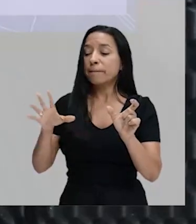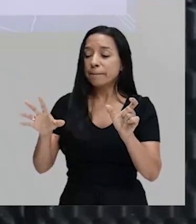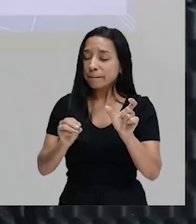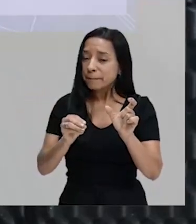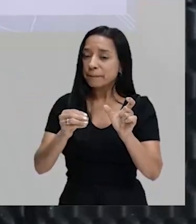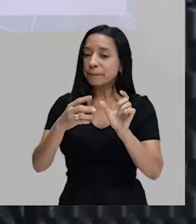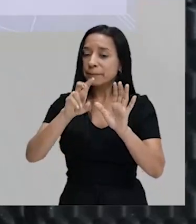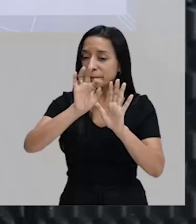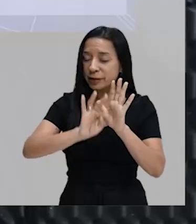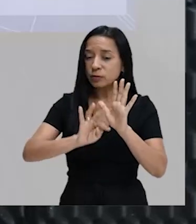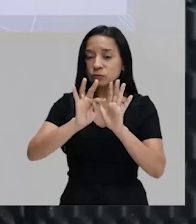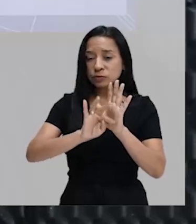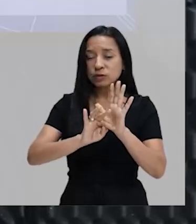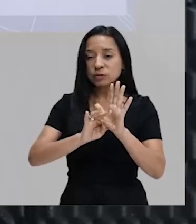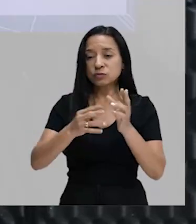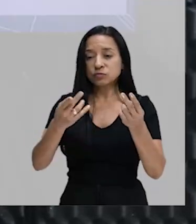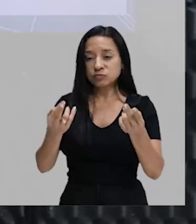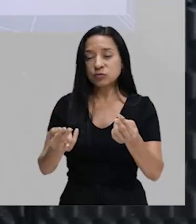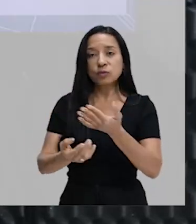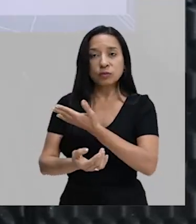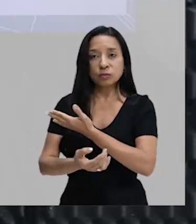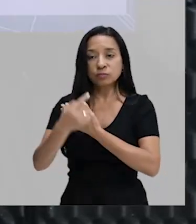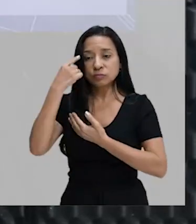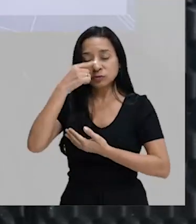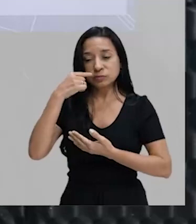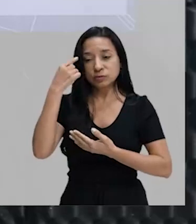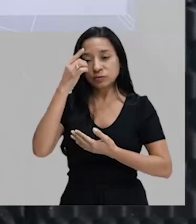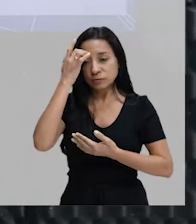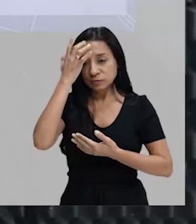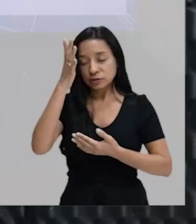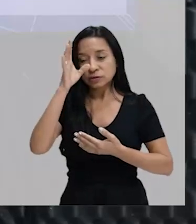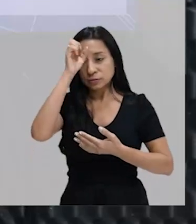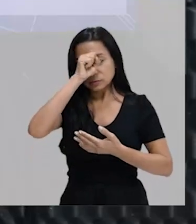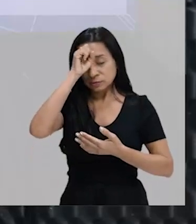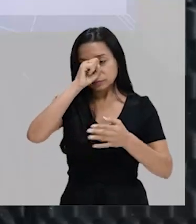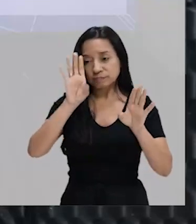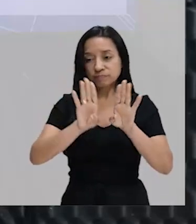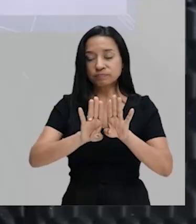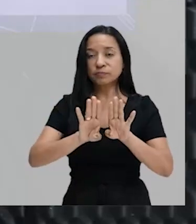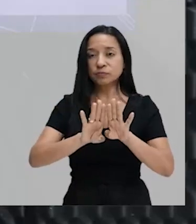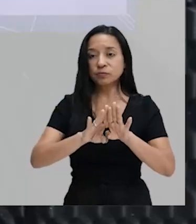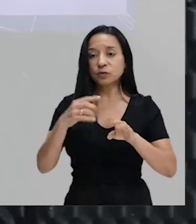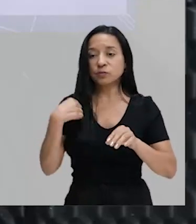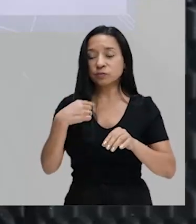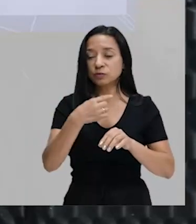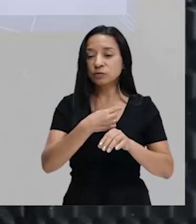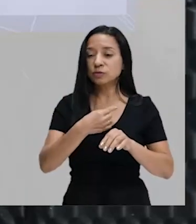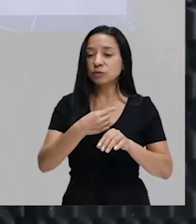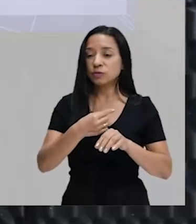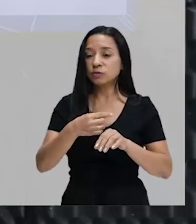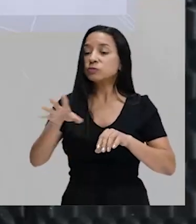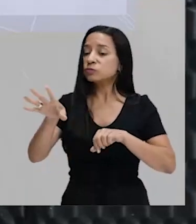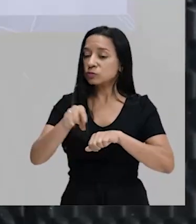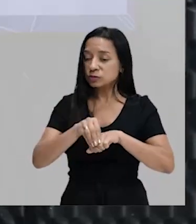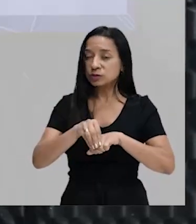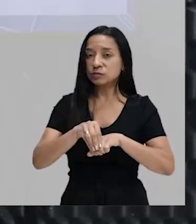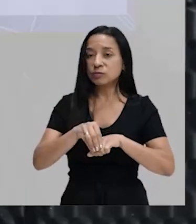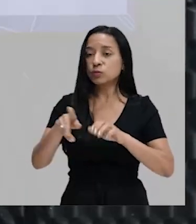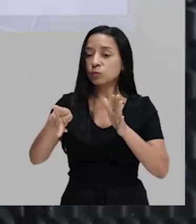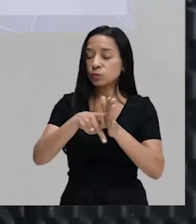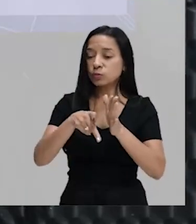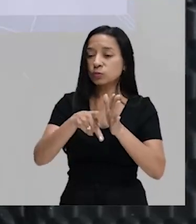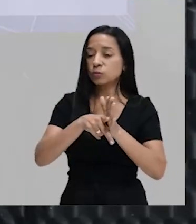forma, em espanhol, para que facilite o nosso aprendizado e também o nosso conhecimento do próprio idioma,